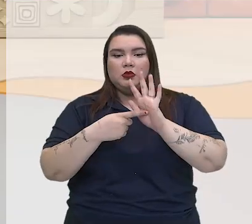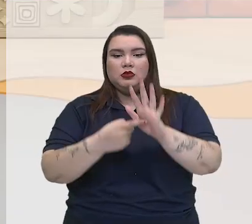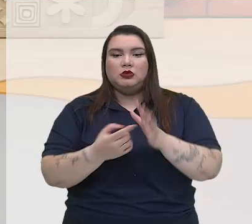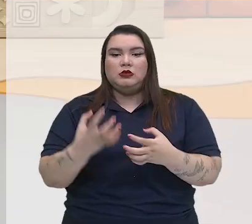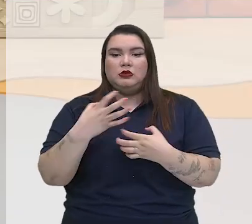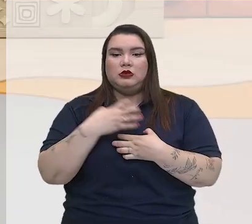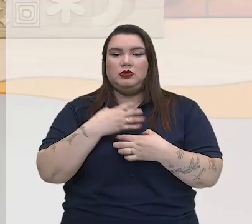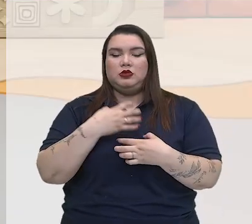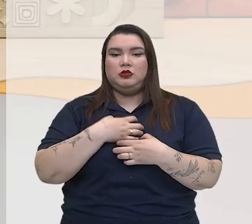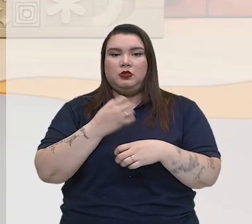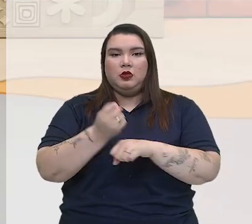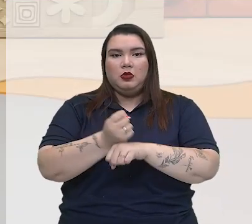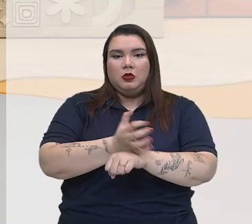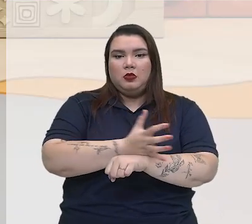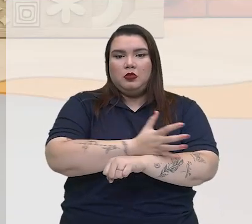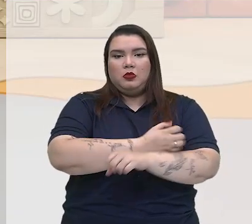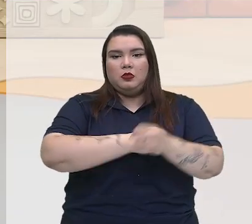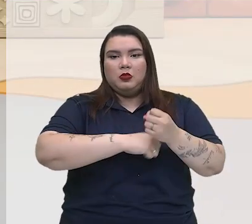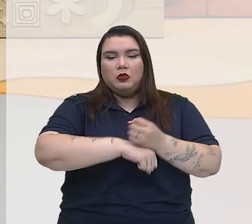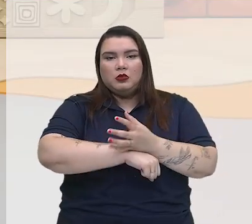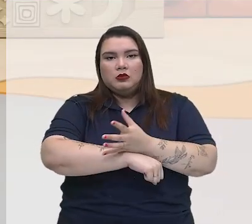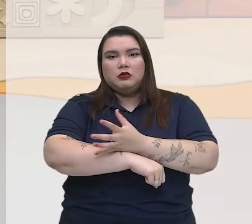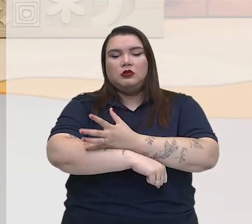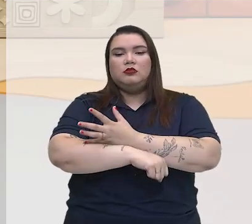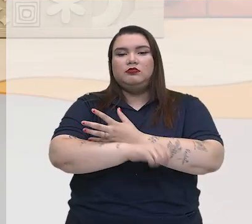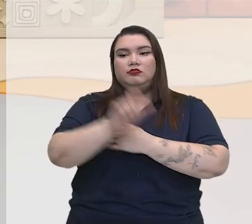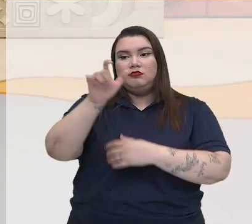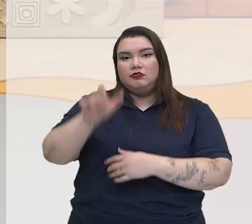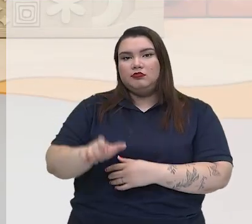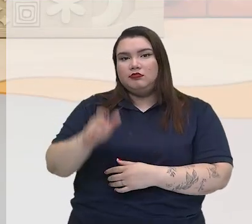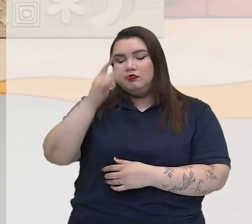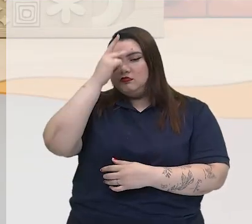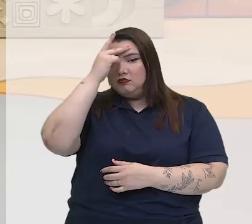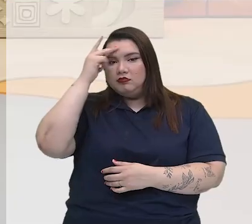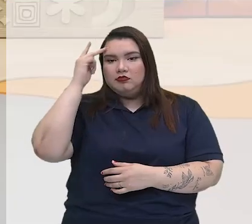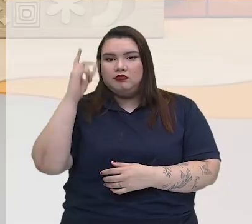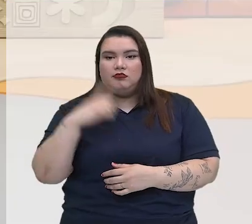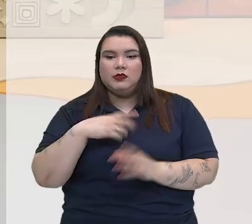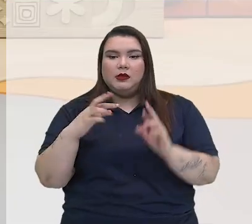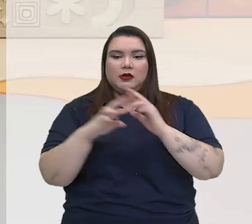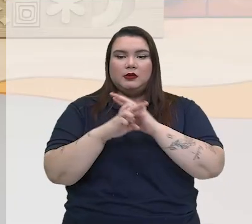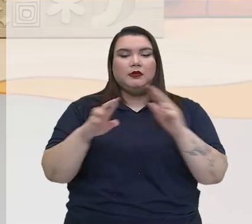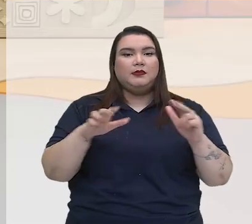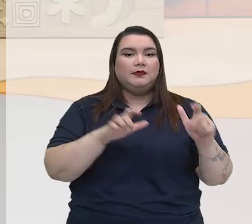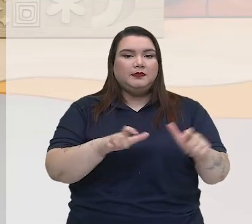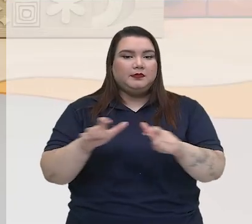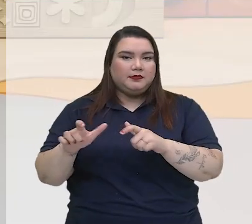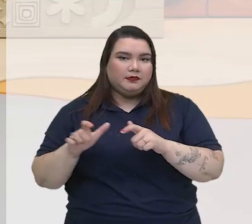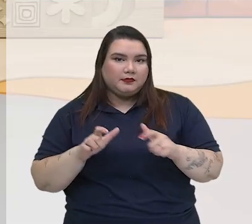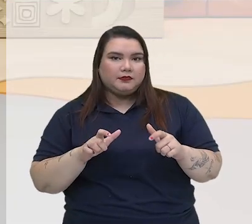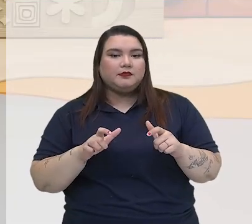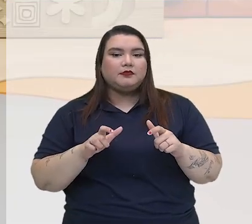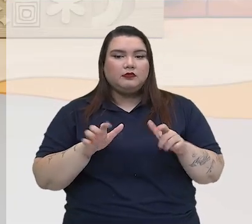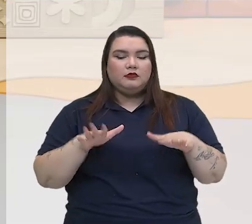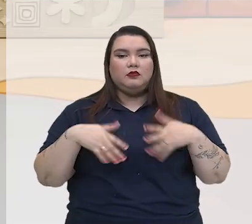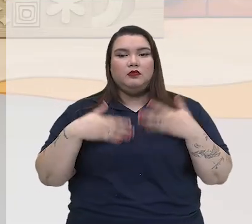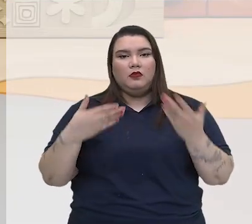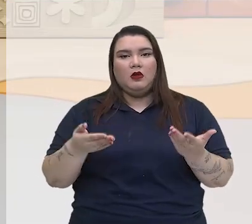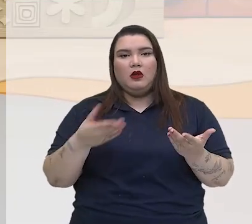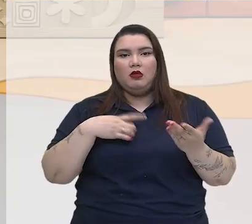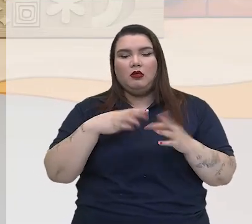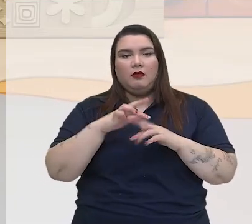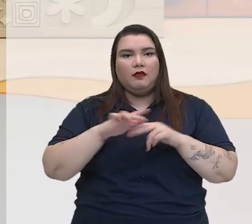as emoções, as memórias que o indivíduo tem em relação a esse lugar. Então, há